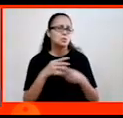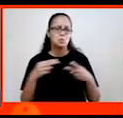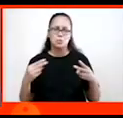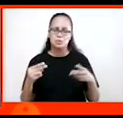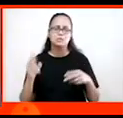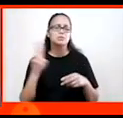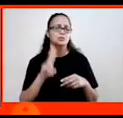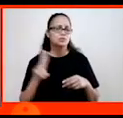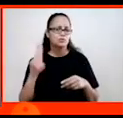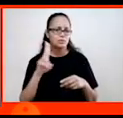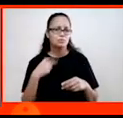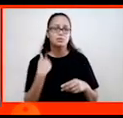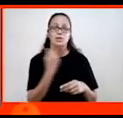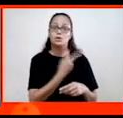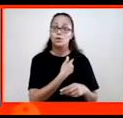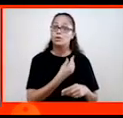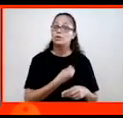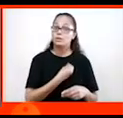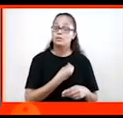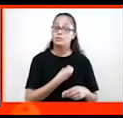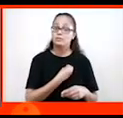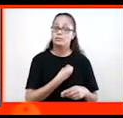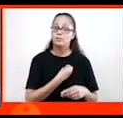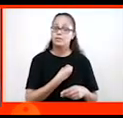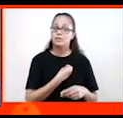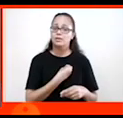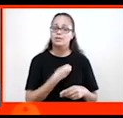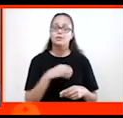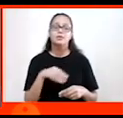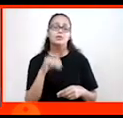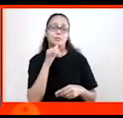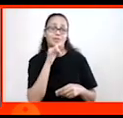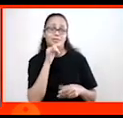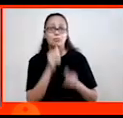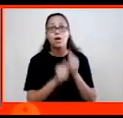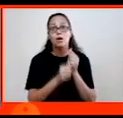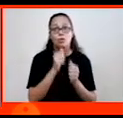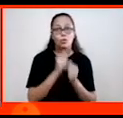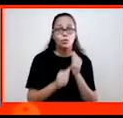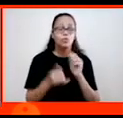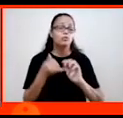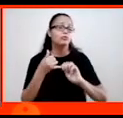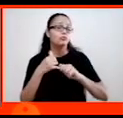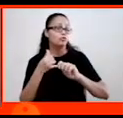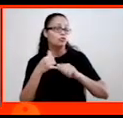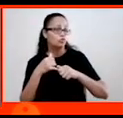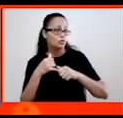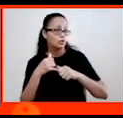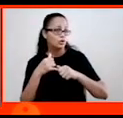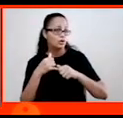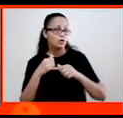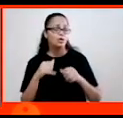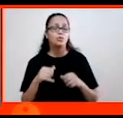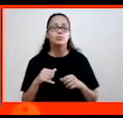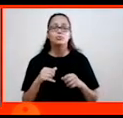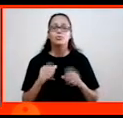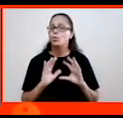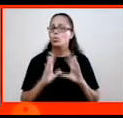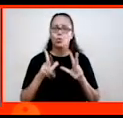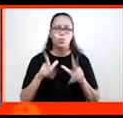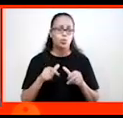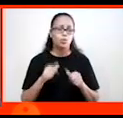a gente utiliza na nossa alimentação diária, como molho de tomate, arroz, feijão. Todos eles têm uma cidade na qual